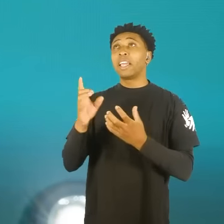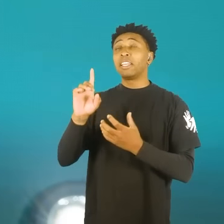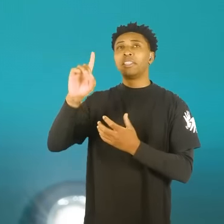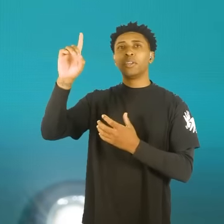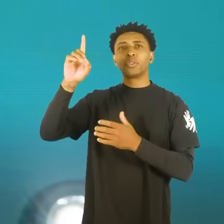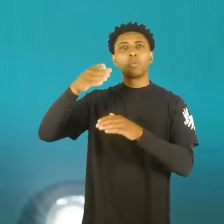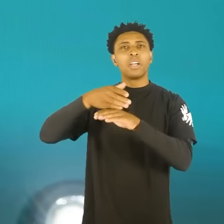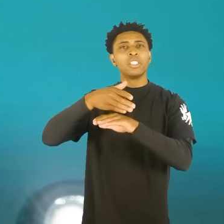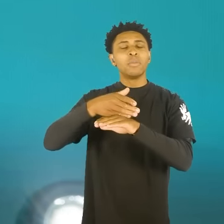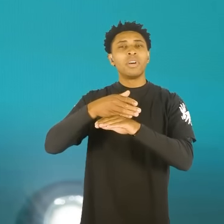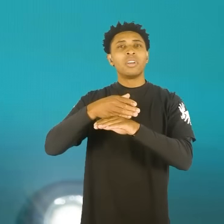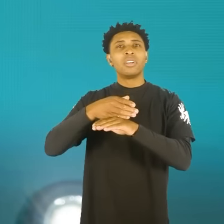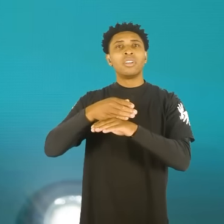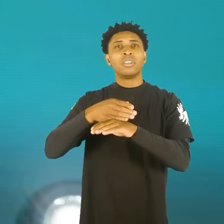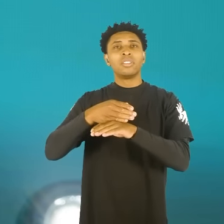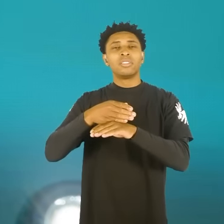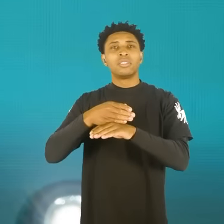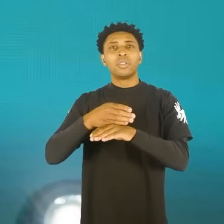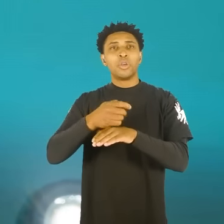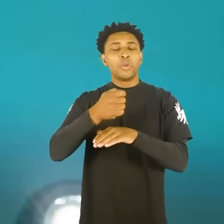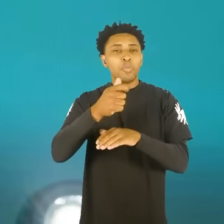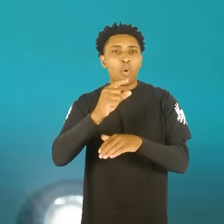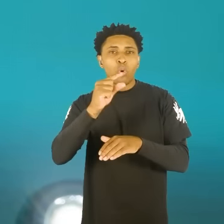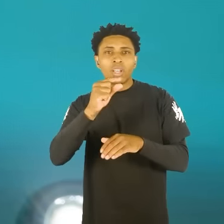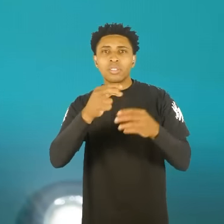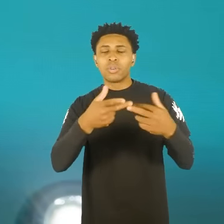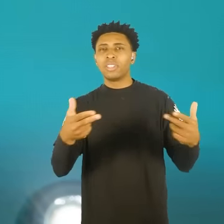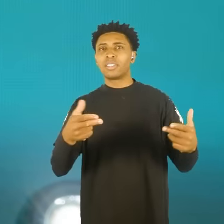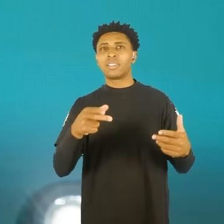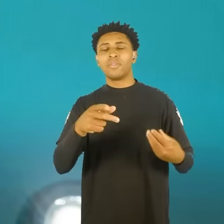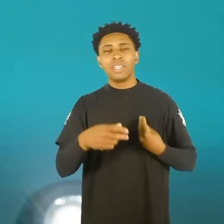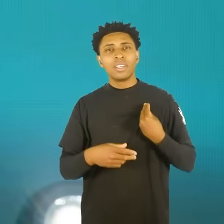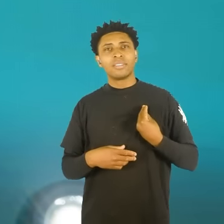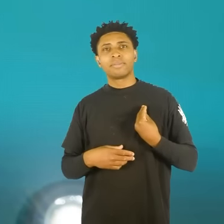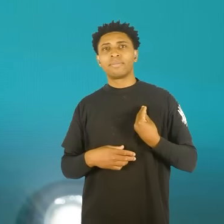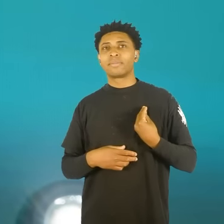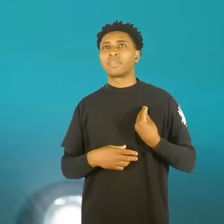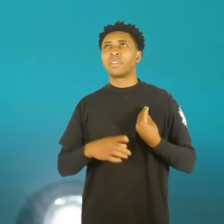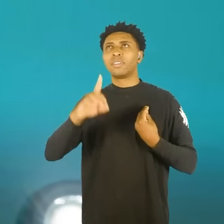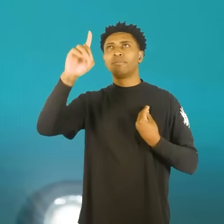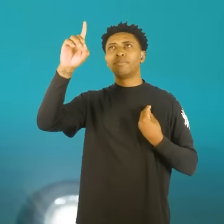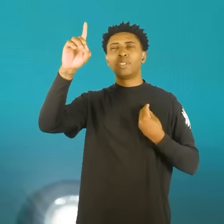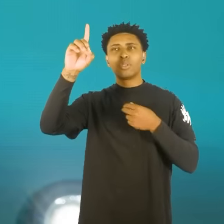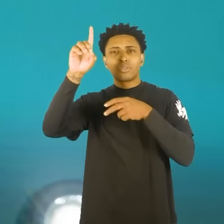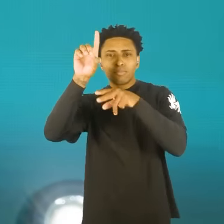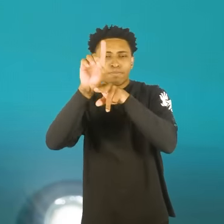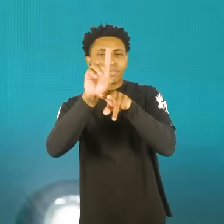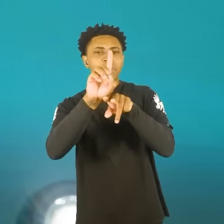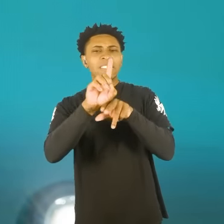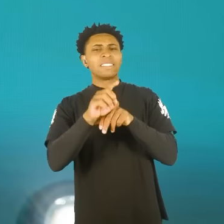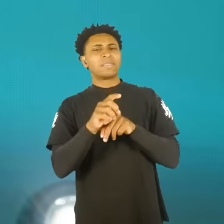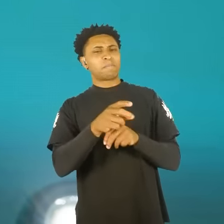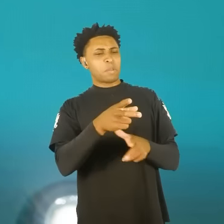disso? Ou você acha que vai conseguir conciliar por muito tempo? Vai chegar uma hora que Deus vai olhar para você e dizer: eu gosto muito